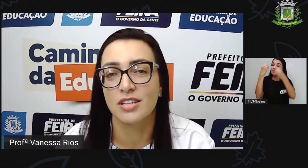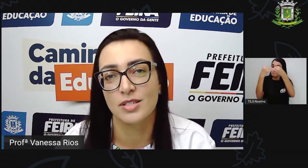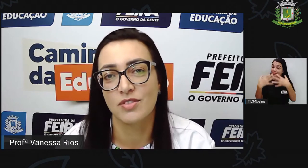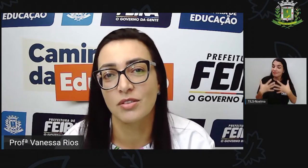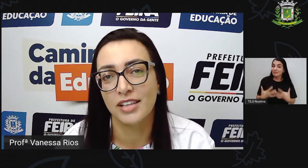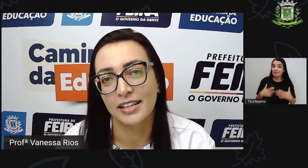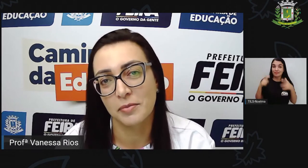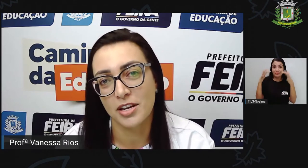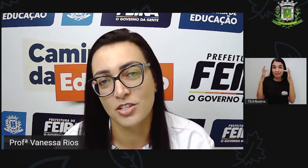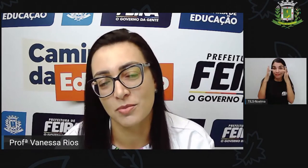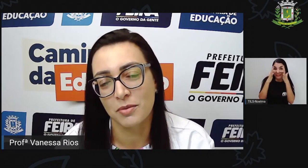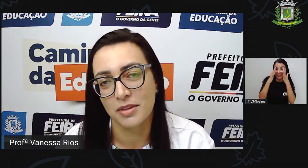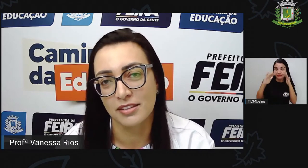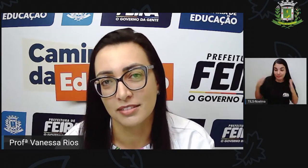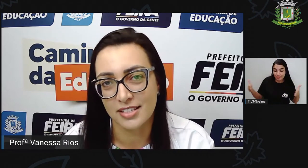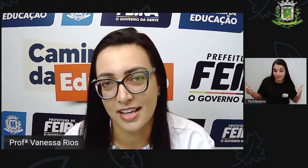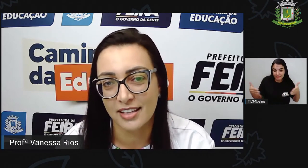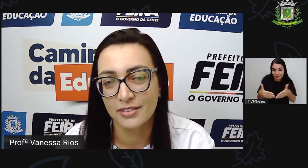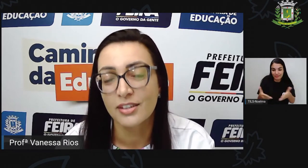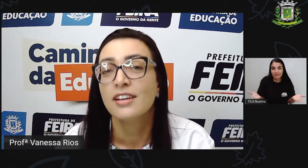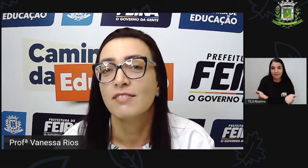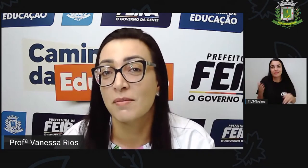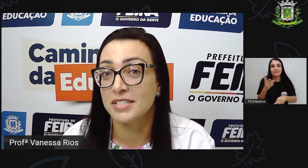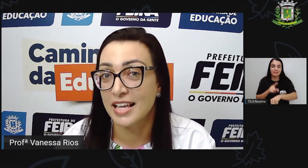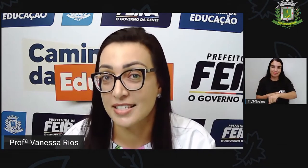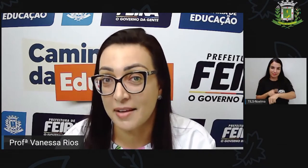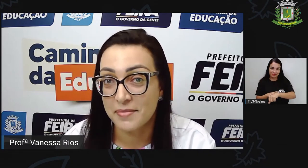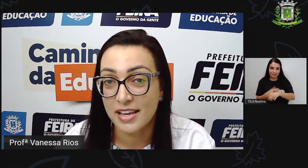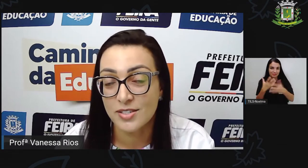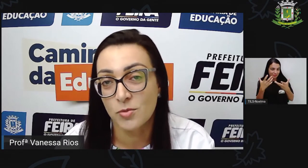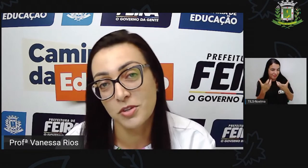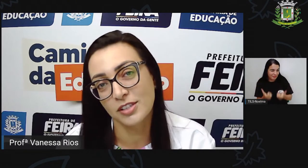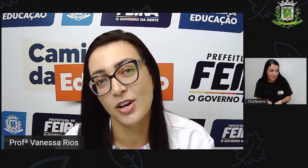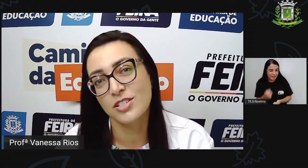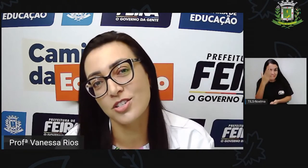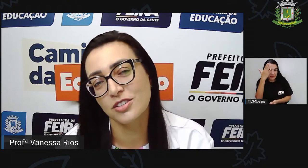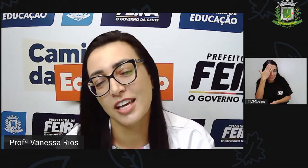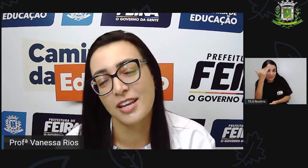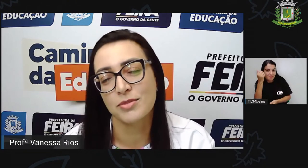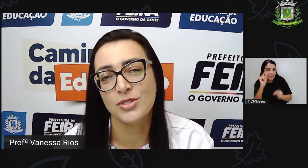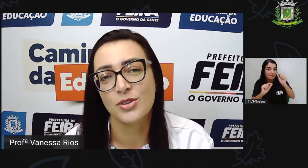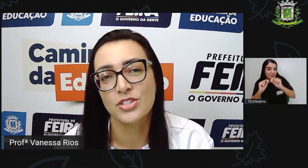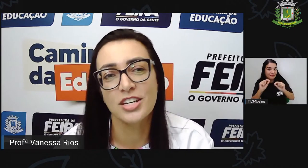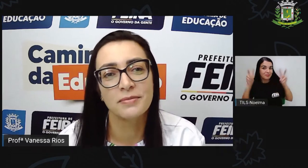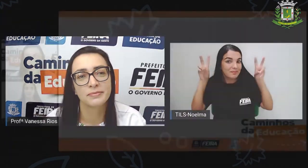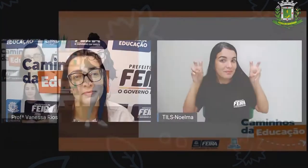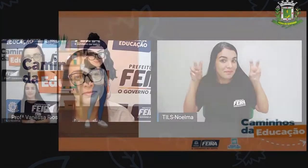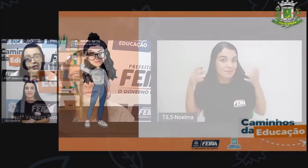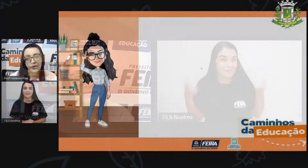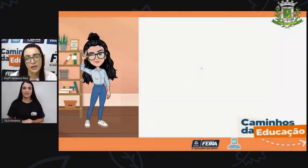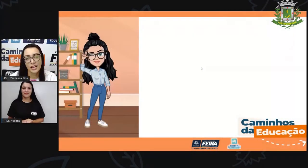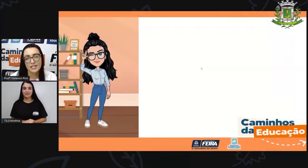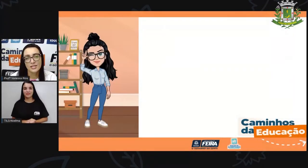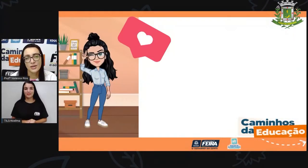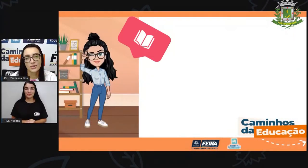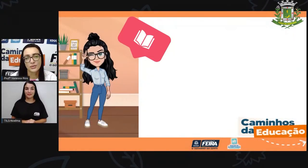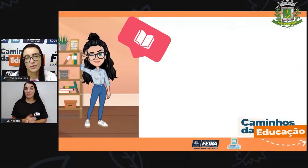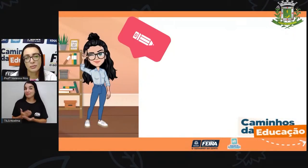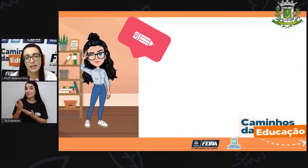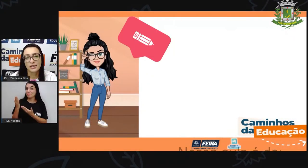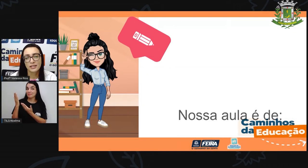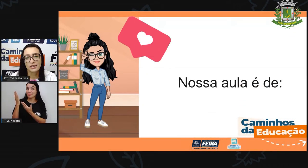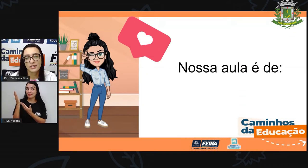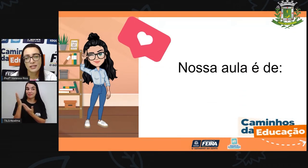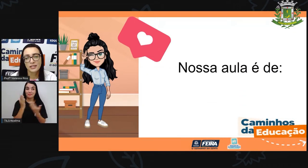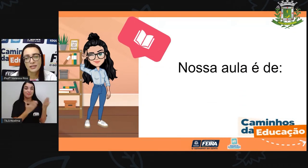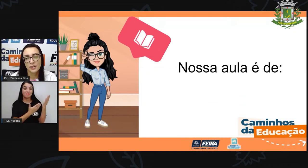de vocês voltada para este momento, tá certo? Vamos lá saber sobre o que nós estudaremos hoje. Olha só,